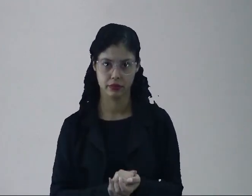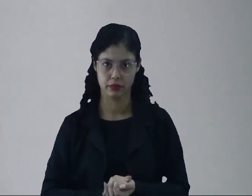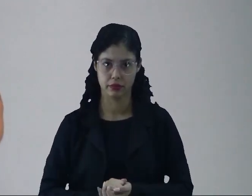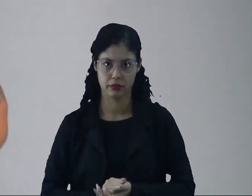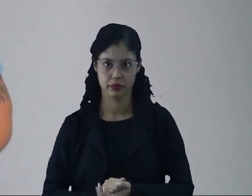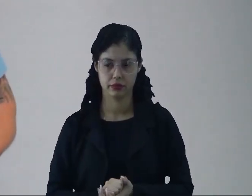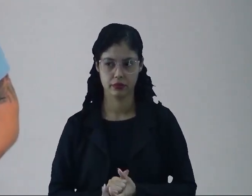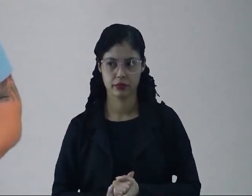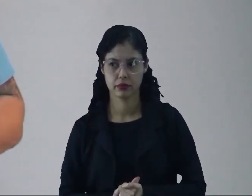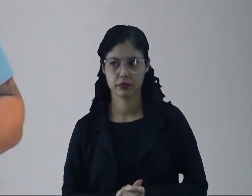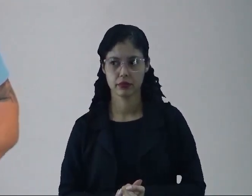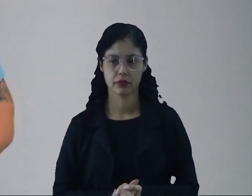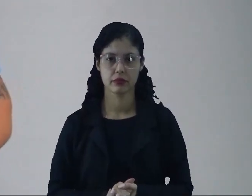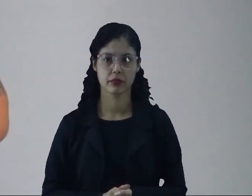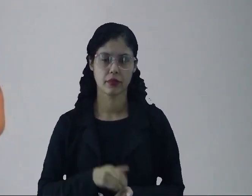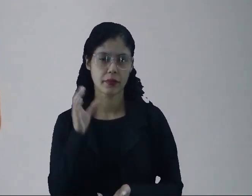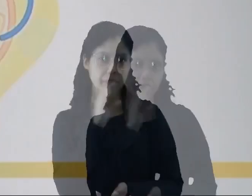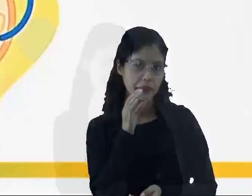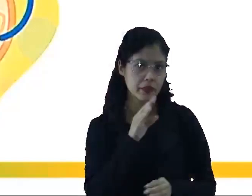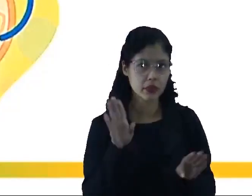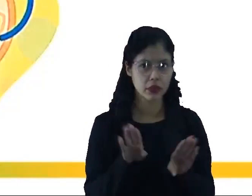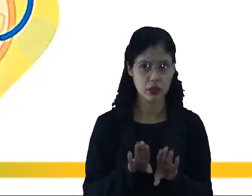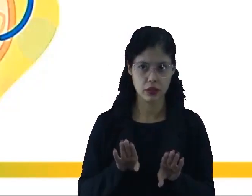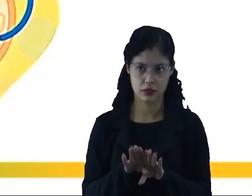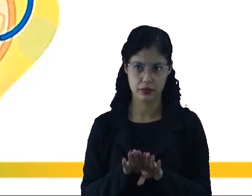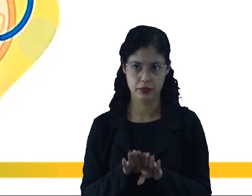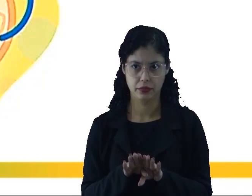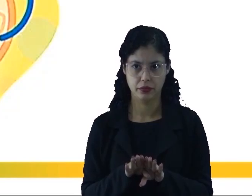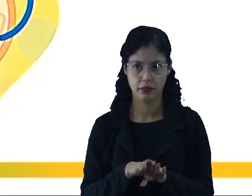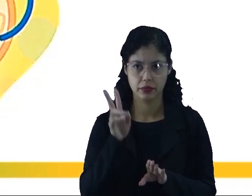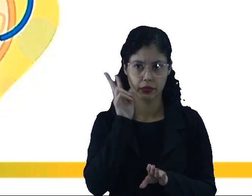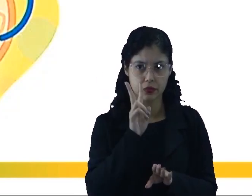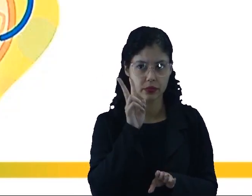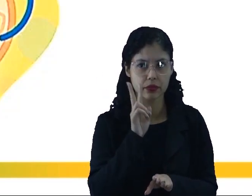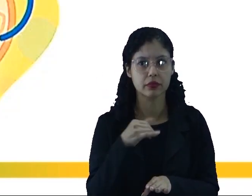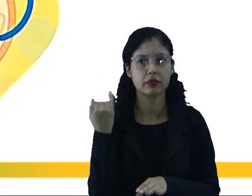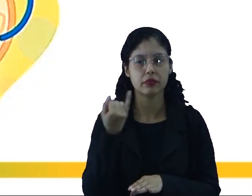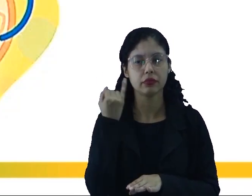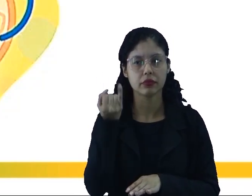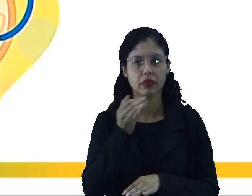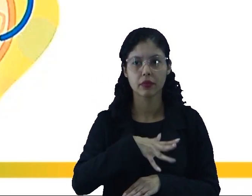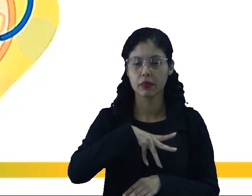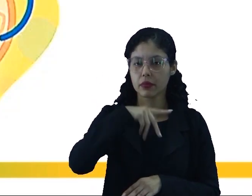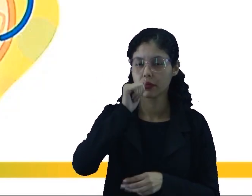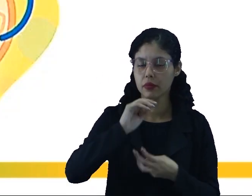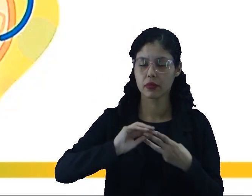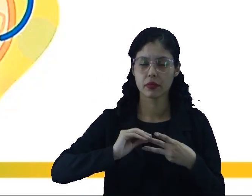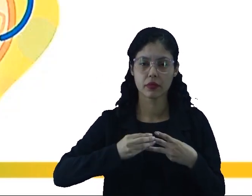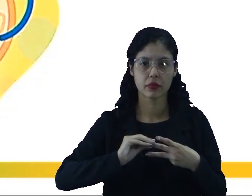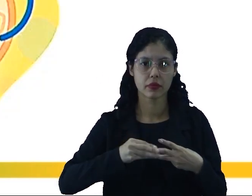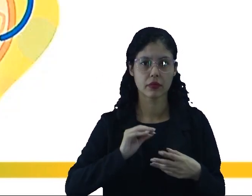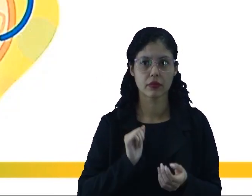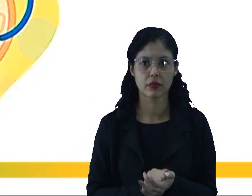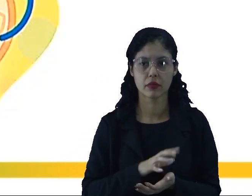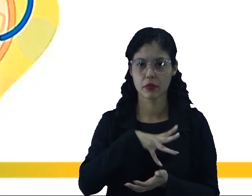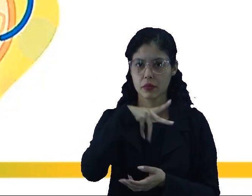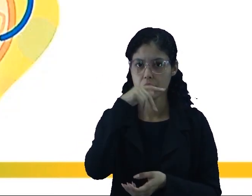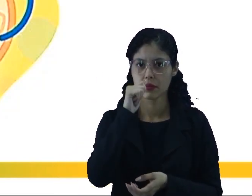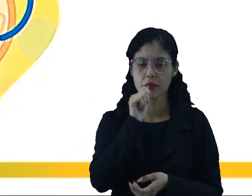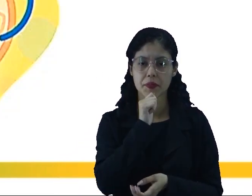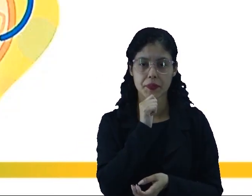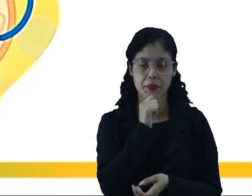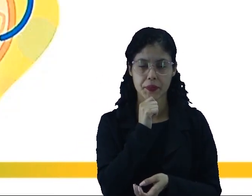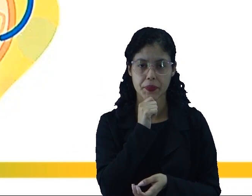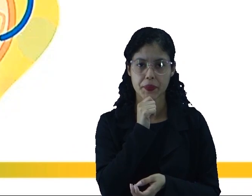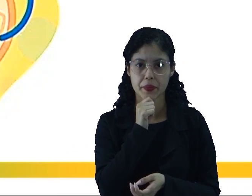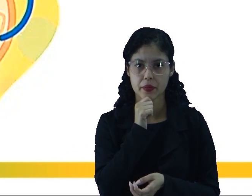túrgida. Muito rápido também a gente vai fazer um lembrete aqui da importância da respiração celular. Então a respiração